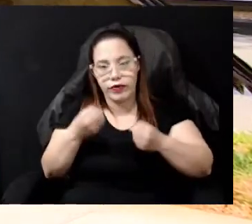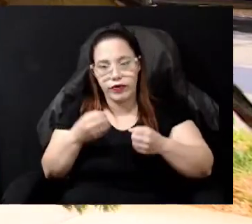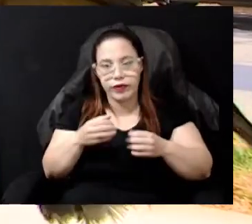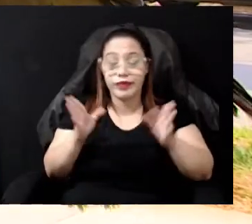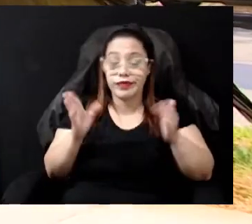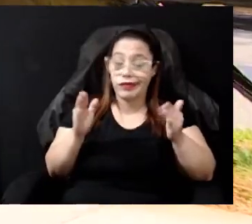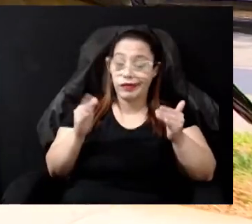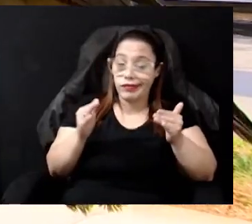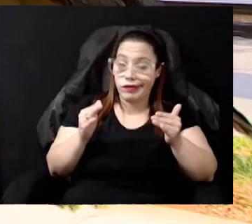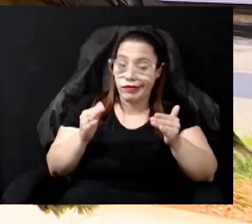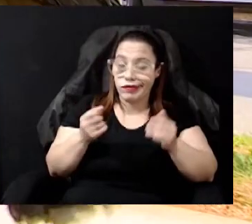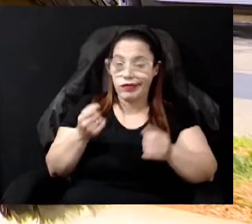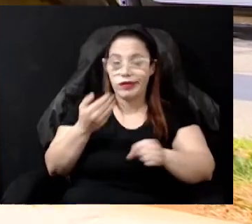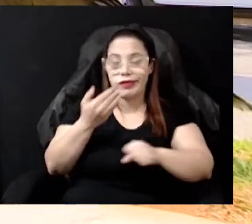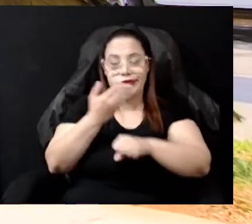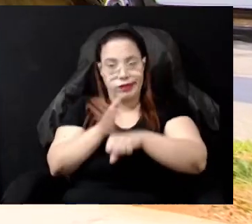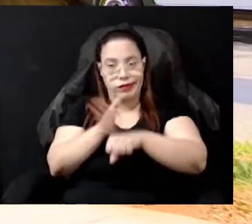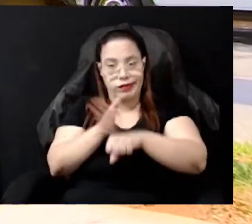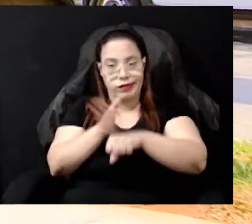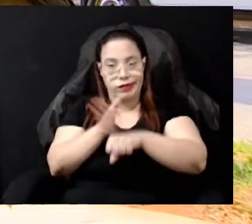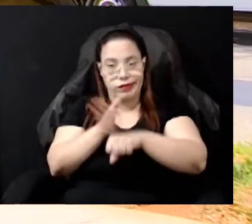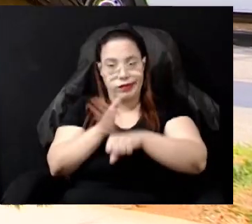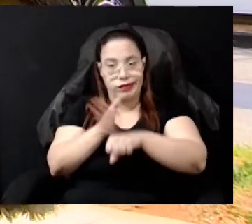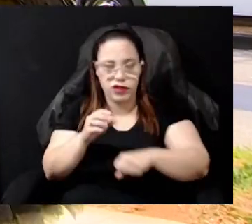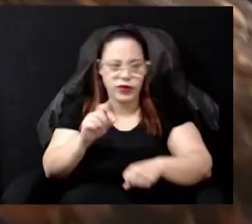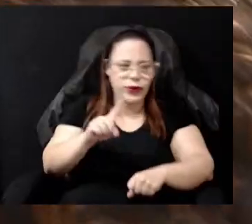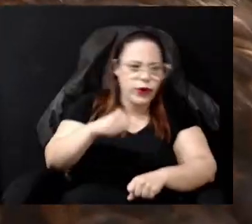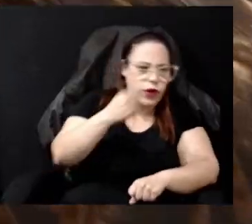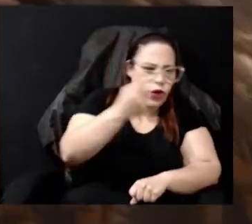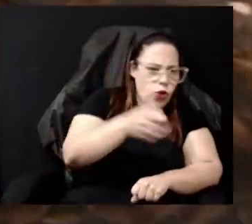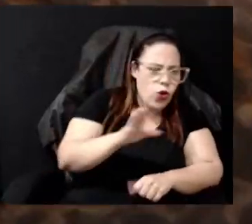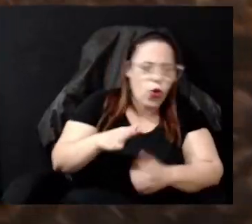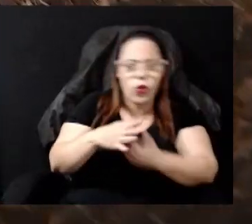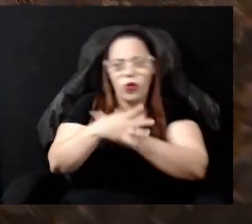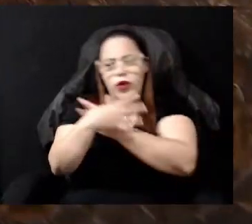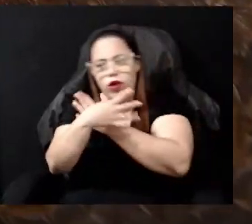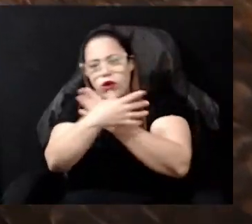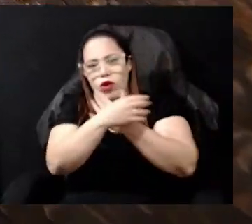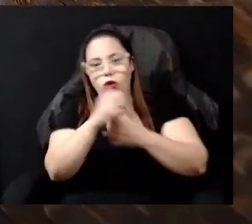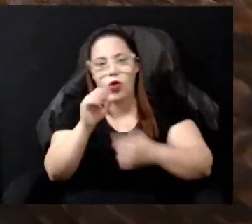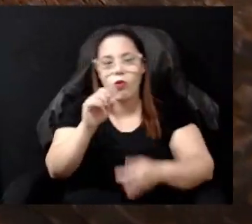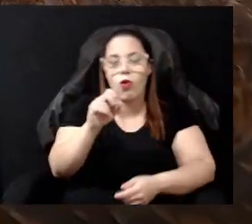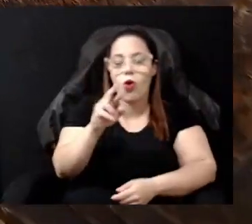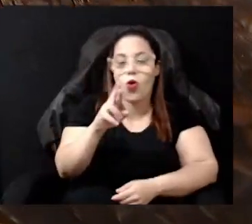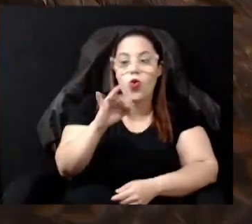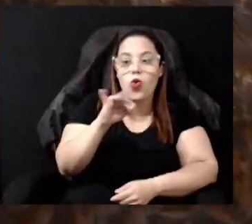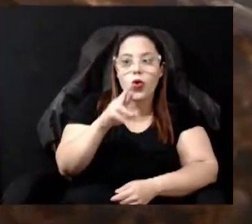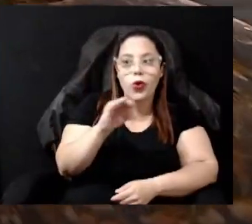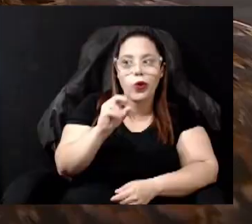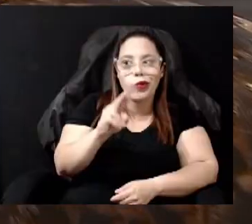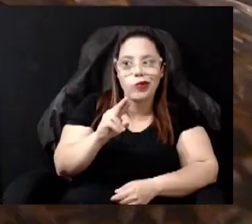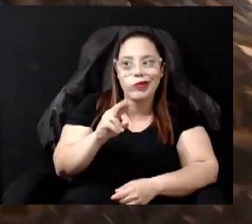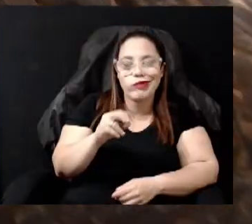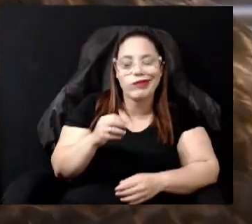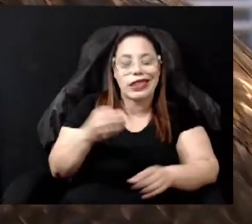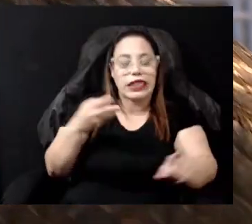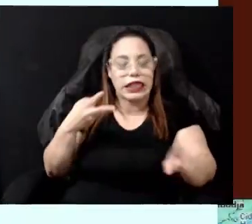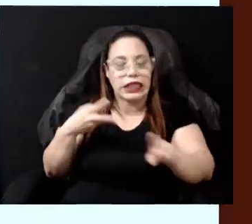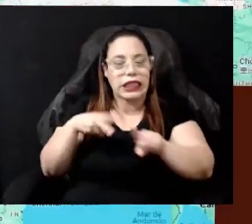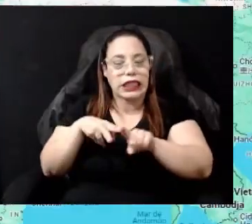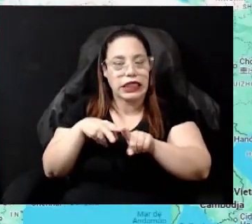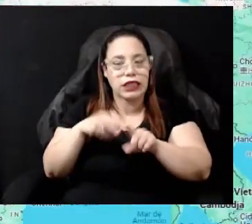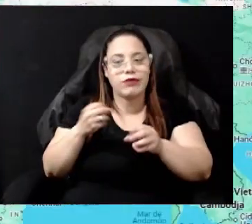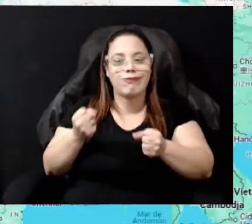treinada para afugentar outros pássaros, como urubus, que podem causar acidentes ao colidirem com os